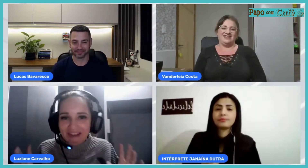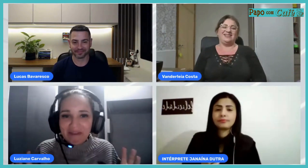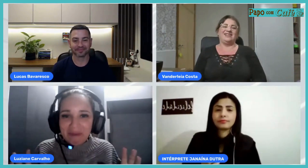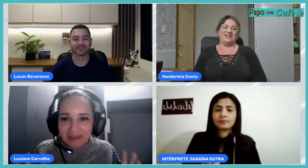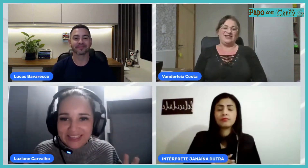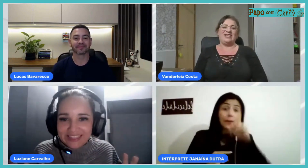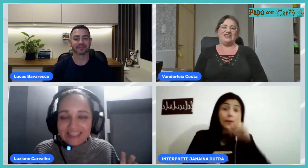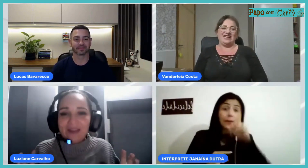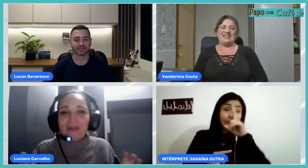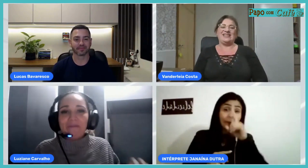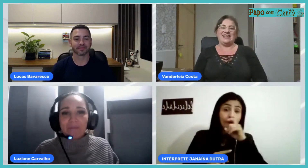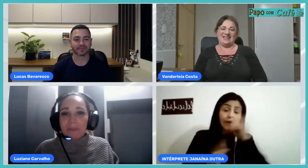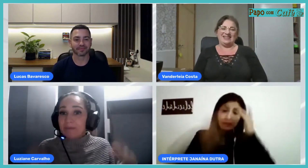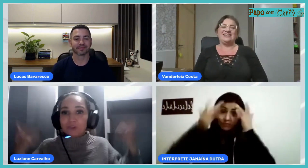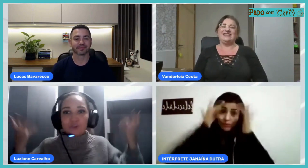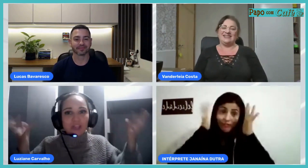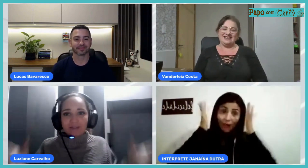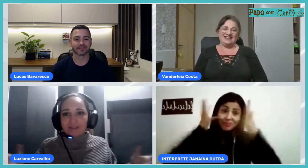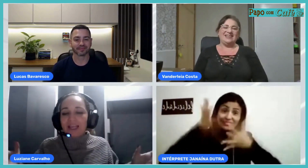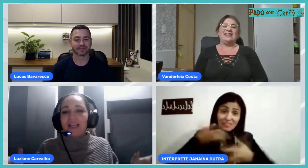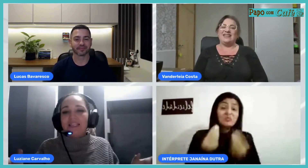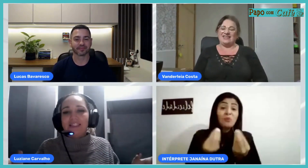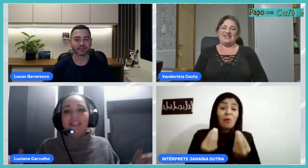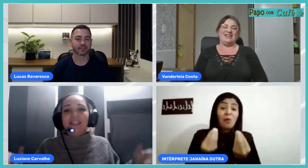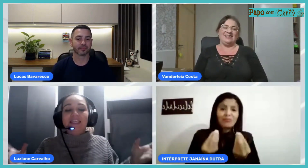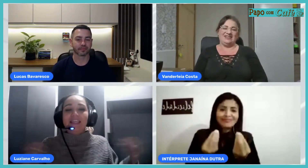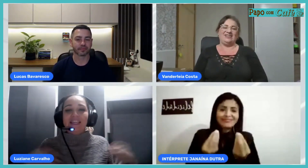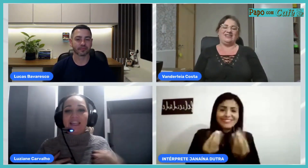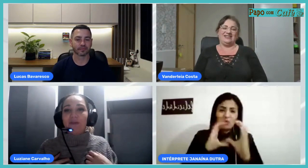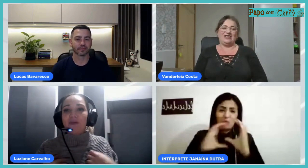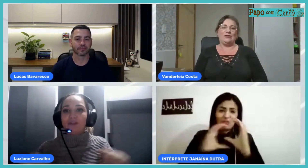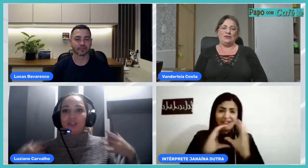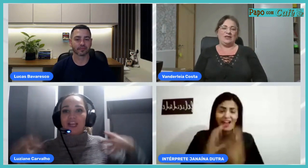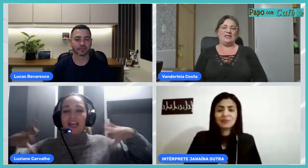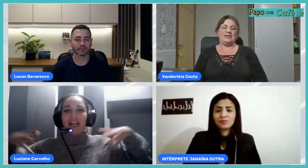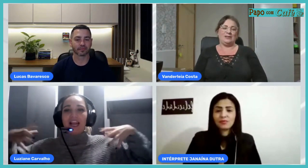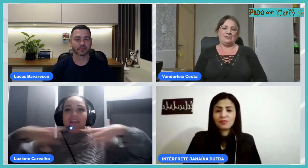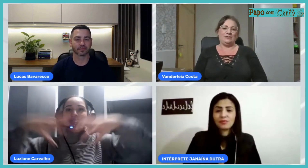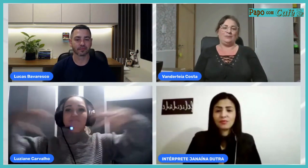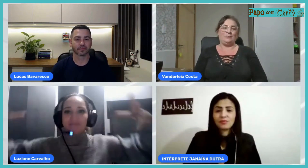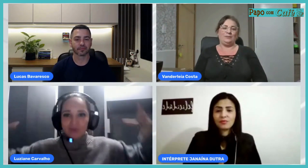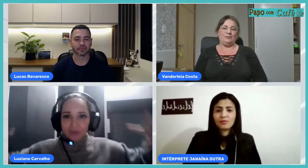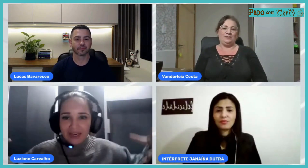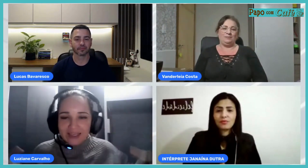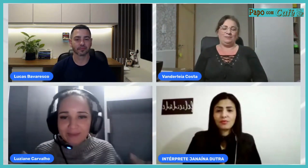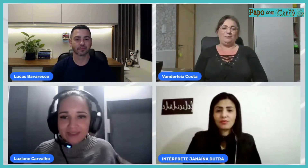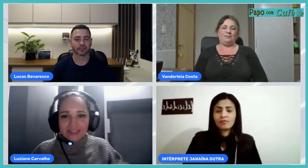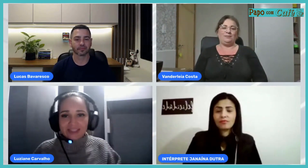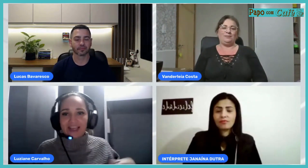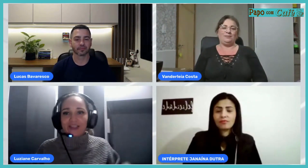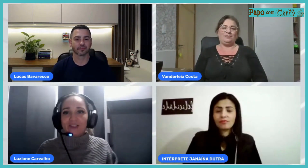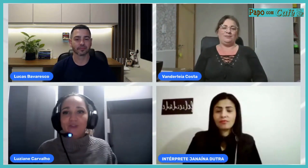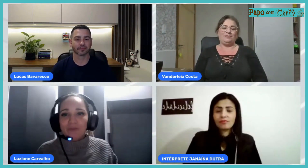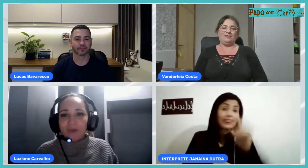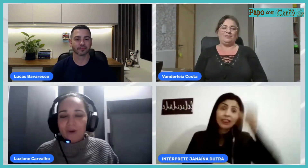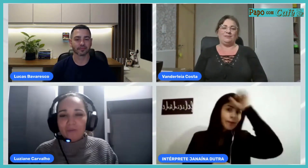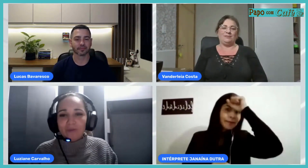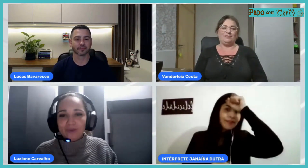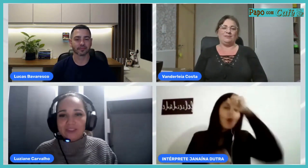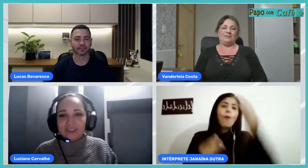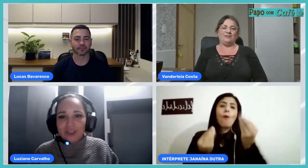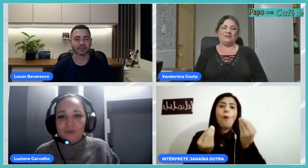por incrível que pareça. Do jeito deles, né? Mas do jeito deles. Exato. E aí, quando eu cheguei lá com a Libras, né,